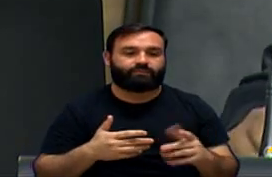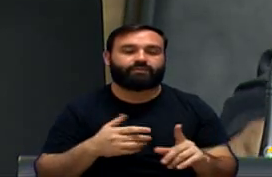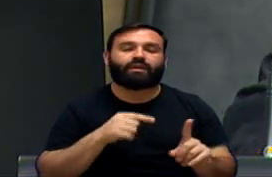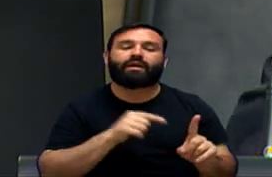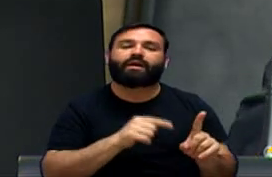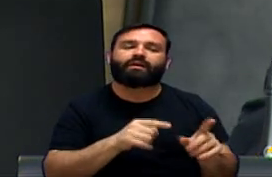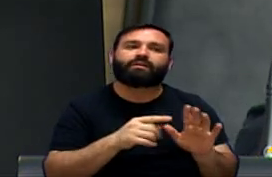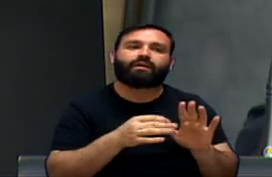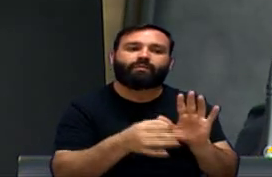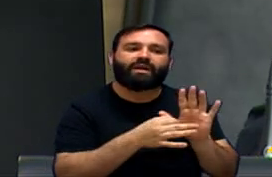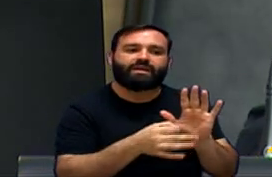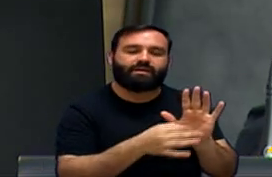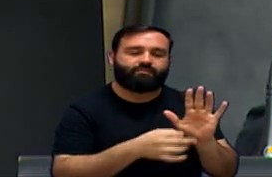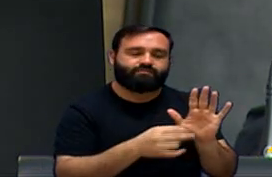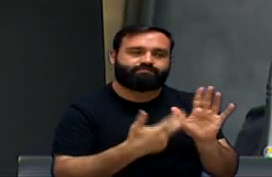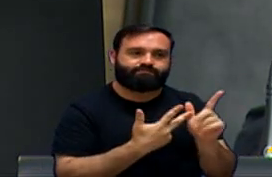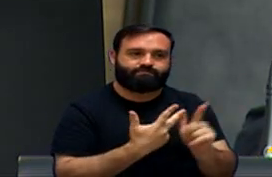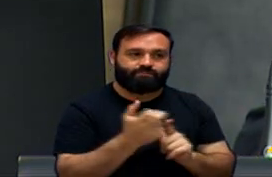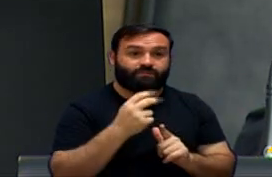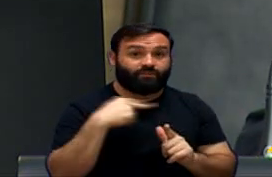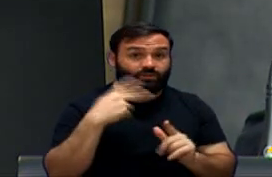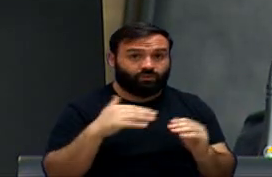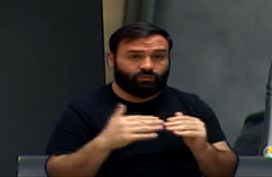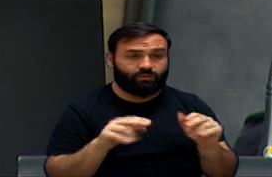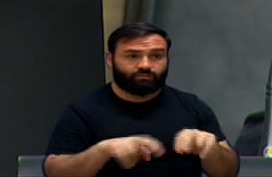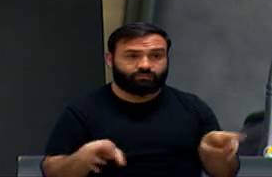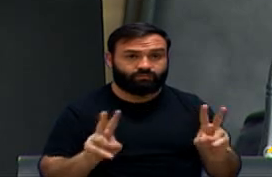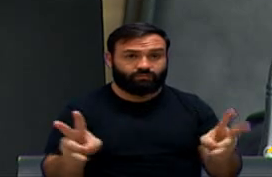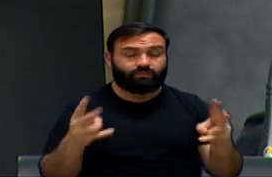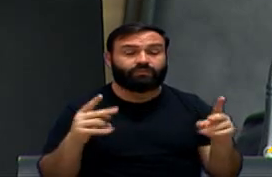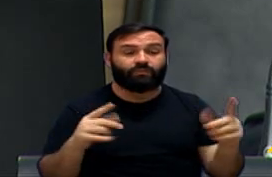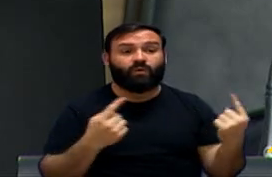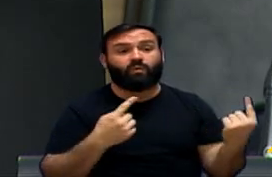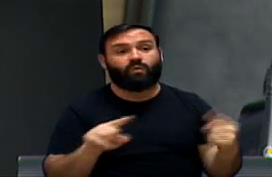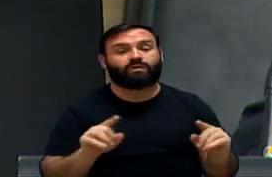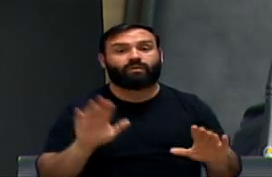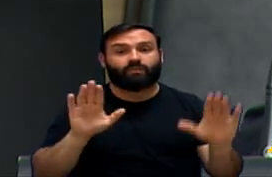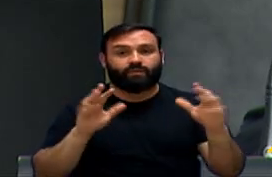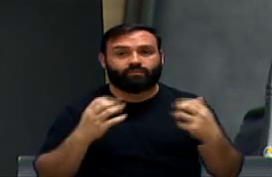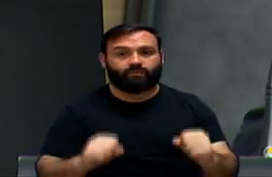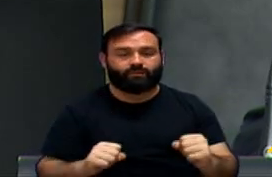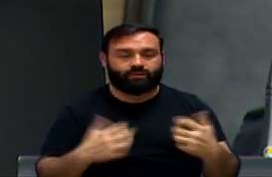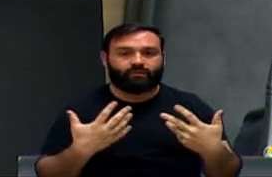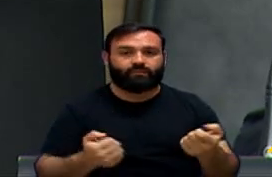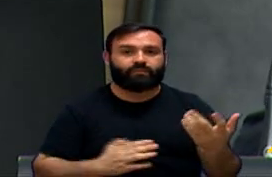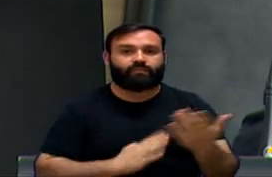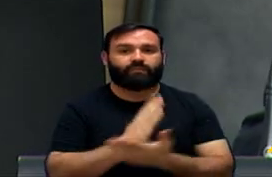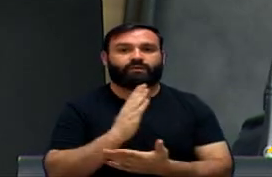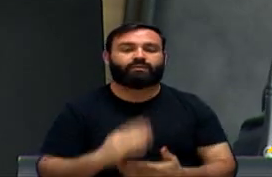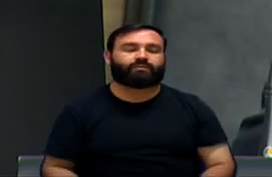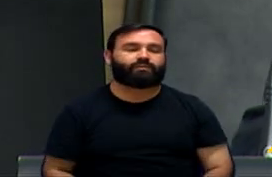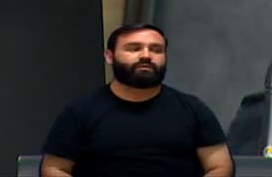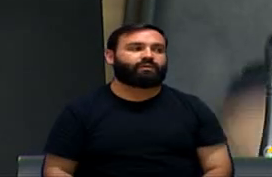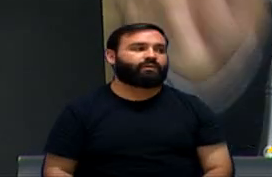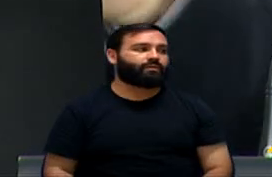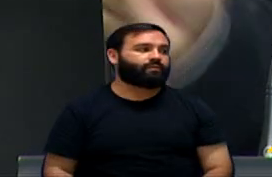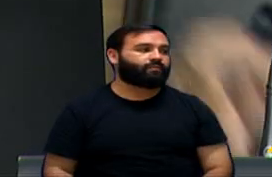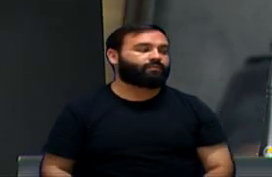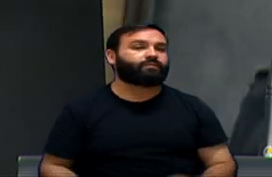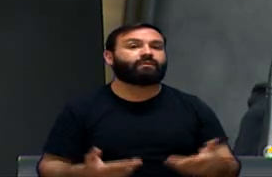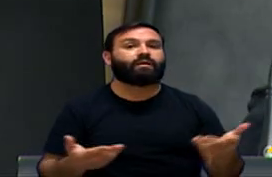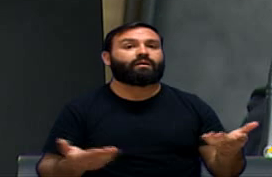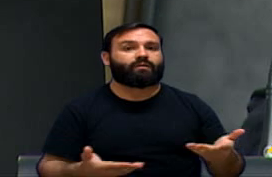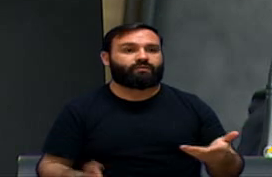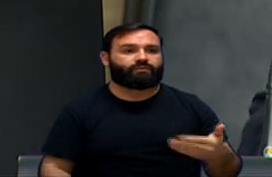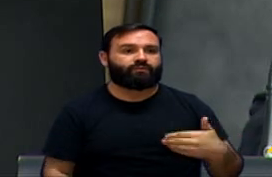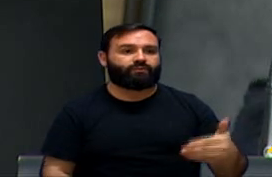derrubada do parecer da Comissão da Justiça os vereadores concordam permanece Como estão os contrário queera se manifestar aprovado a derrubada eu gostaria de